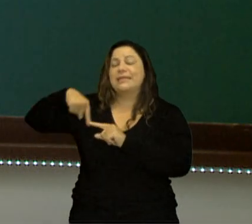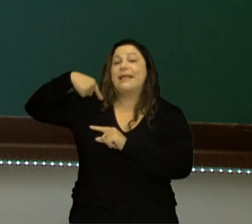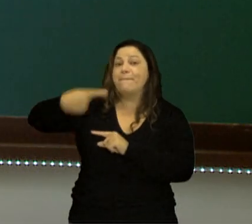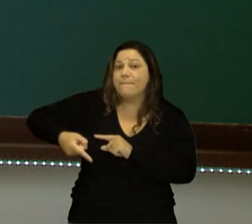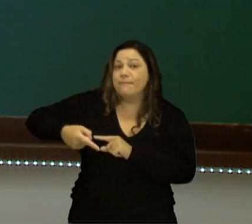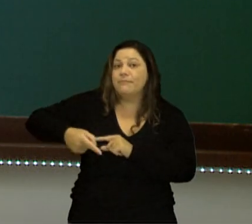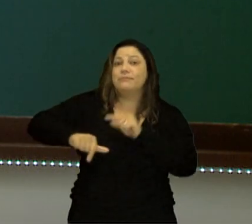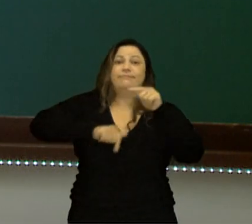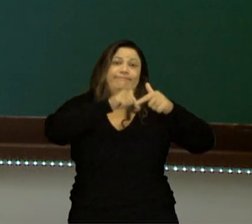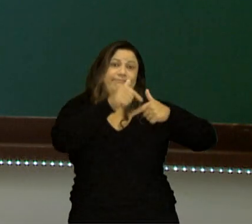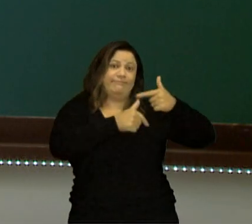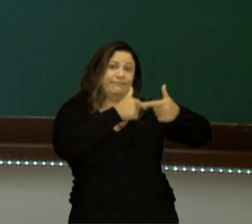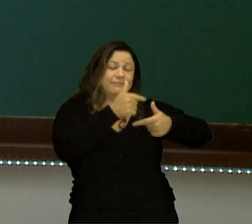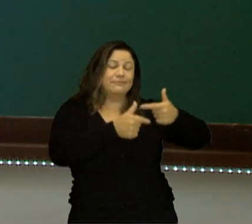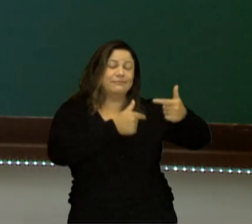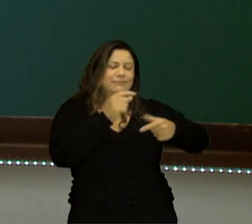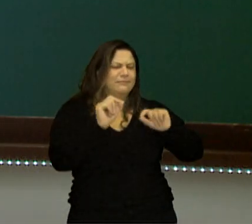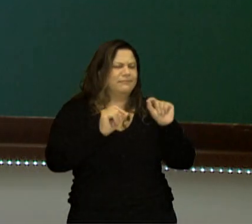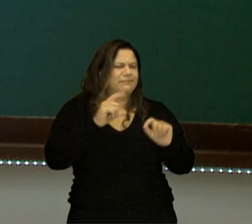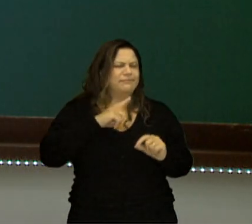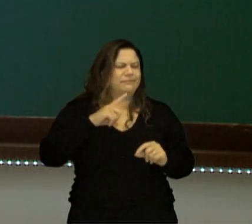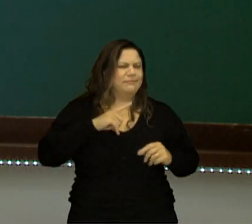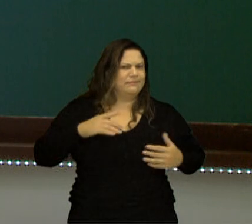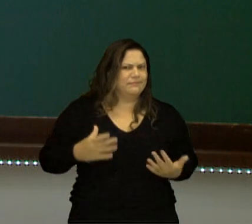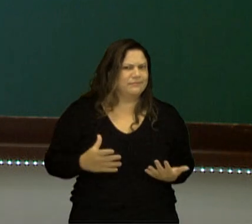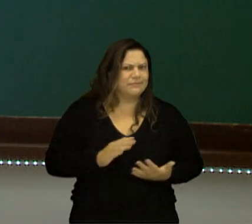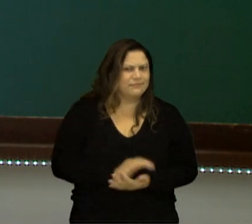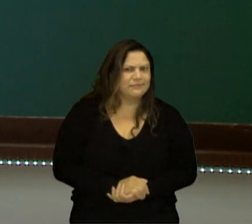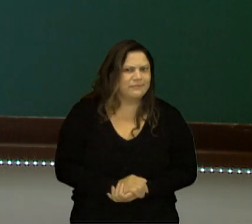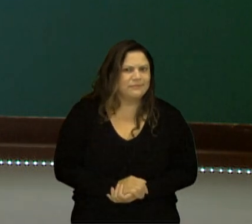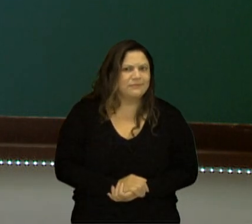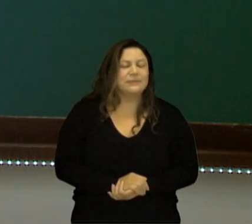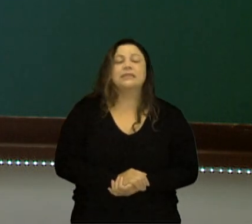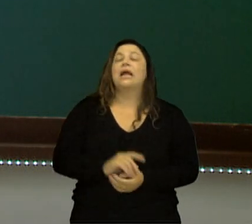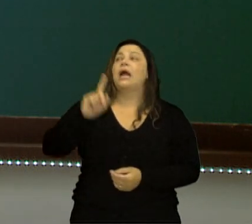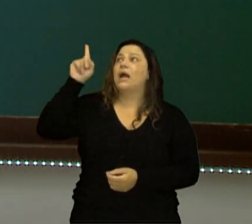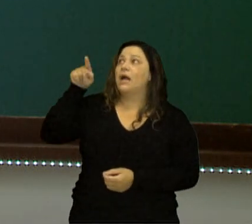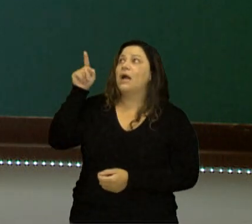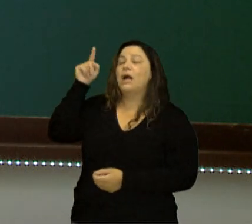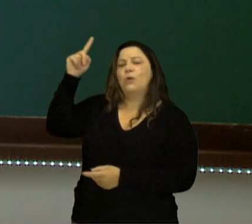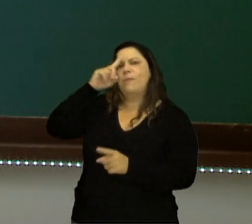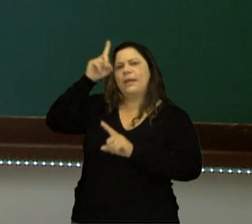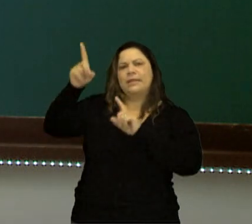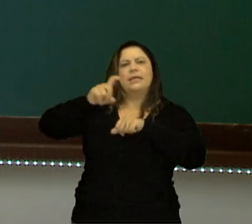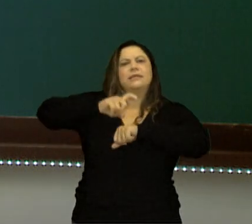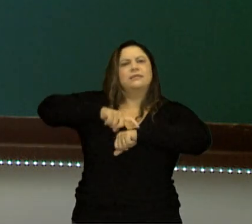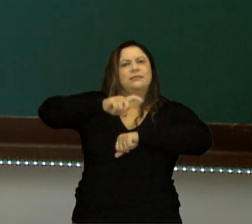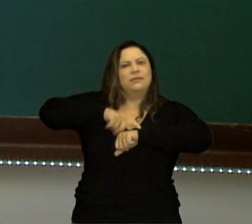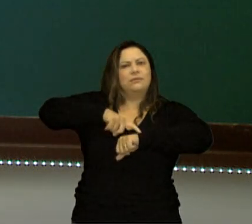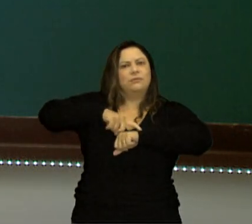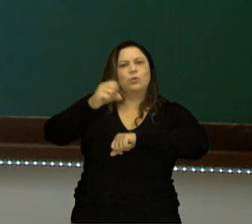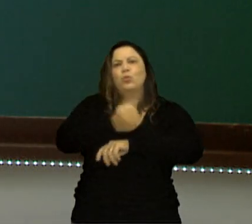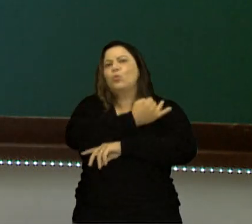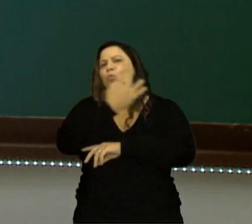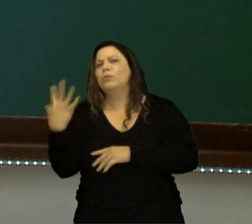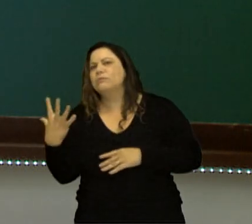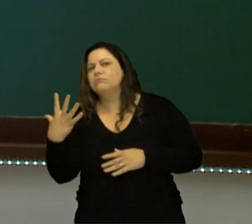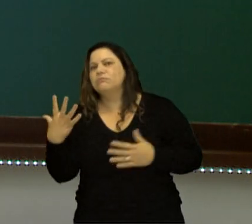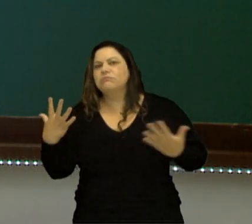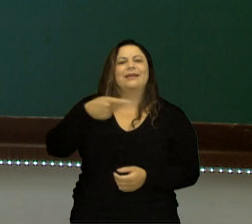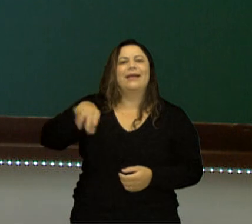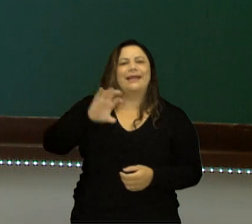ali, após sair do trabalho, pelas ruas do bairro, andava atento a todos os pequenos